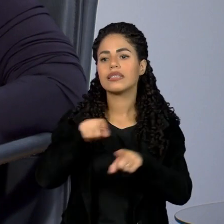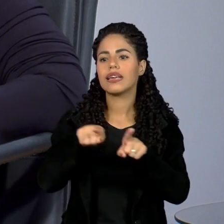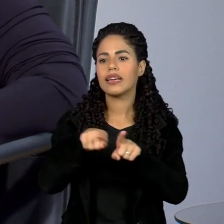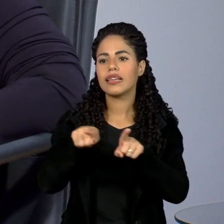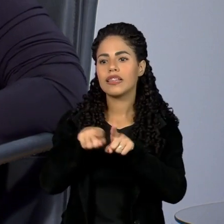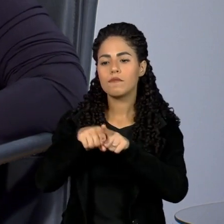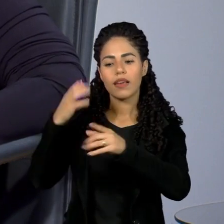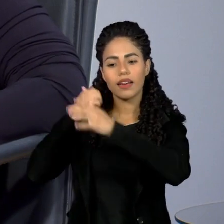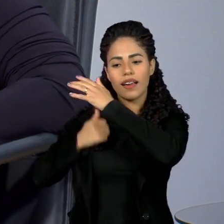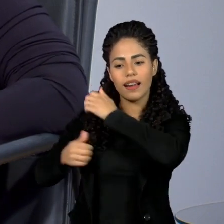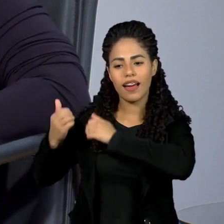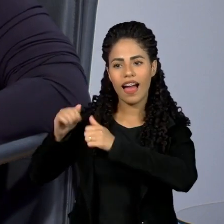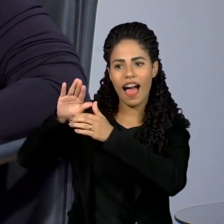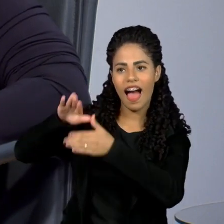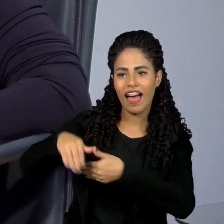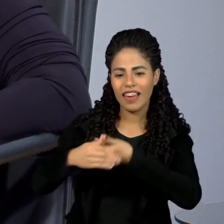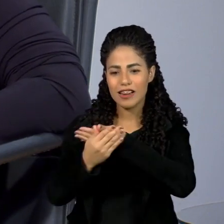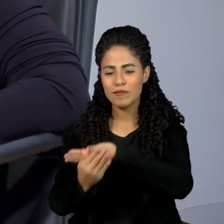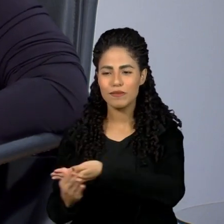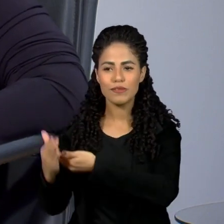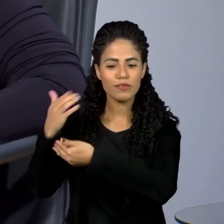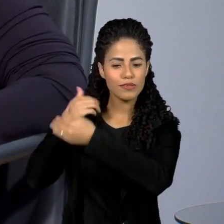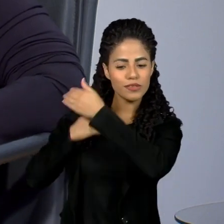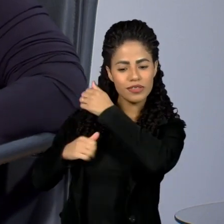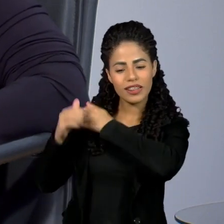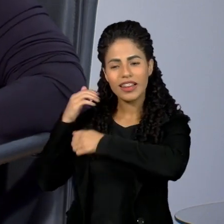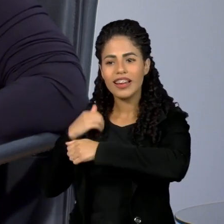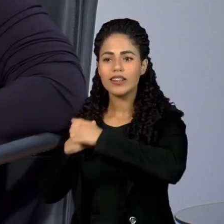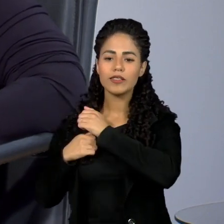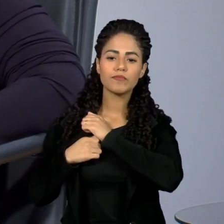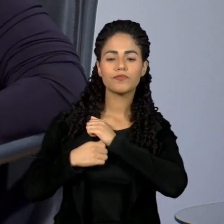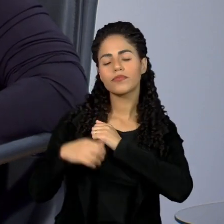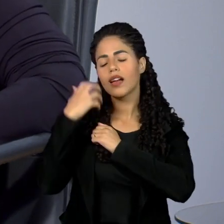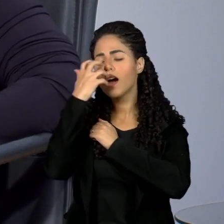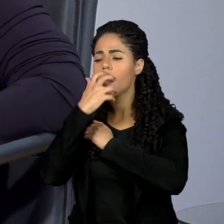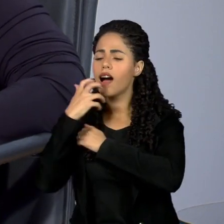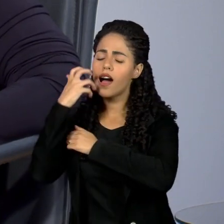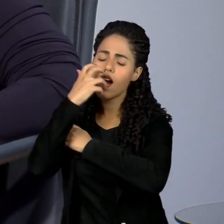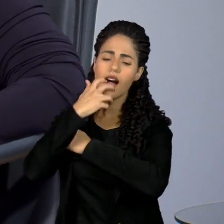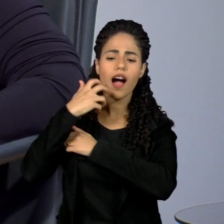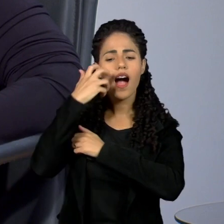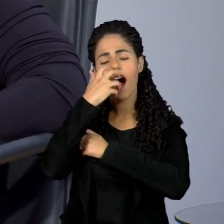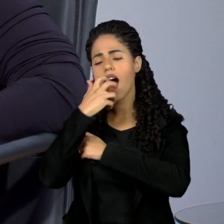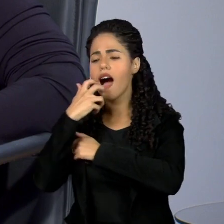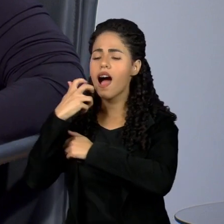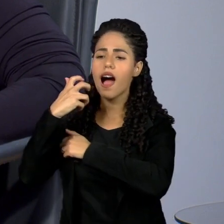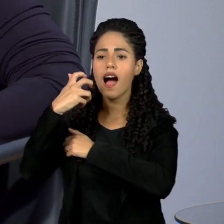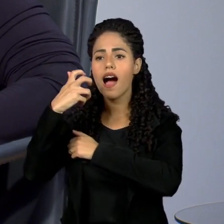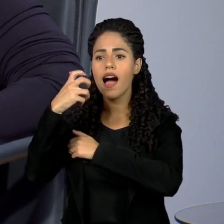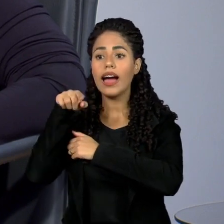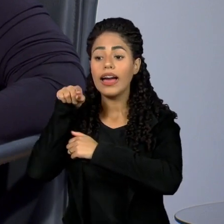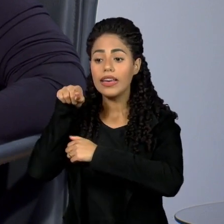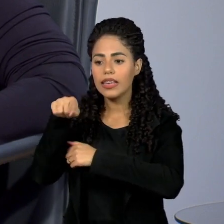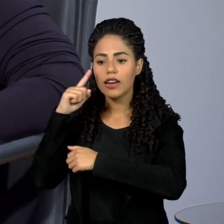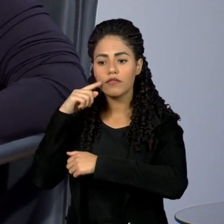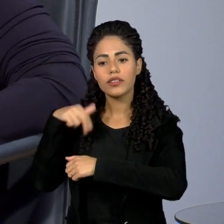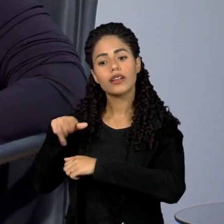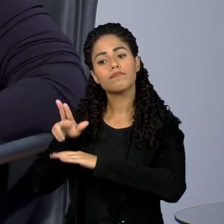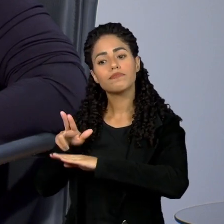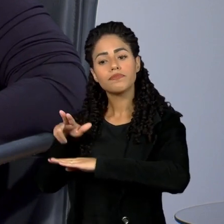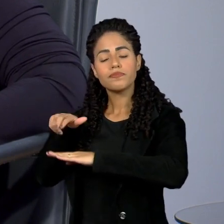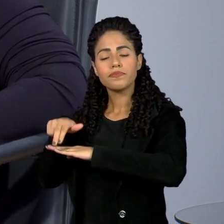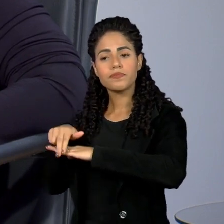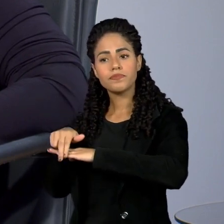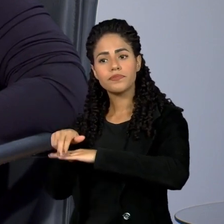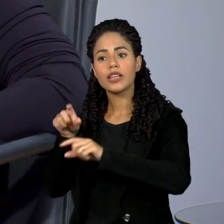é uma... Ela fica ali no rio e tal, e ela não... Para quê? Para não